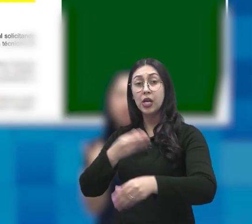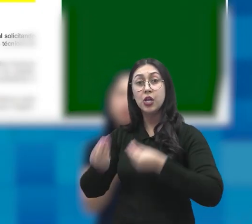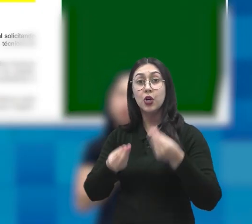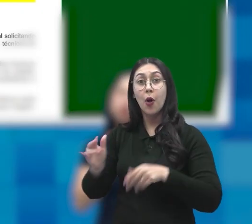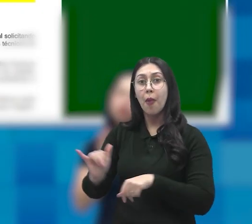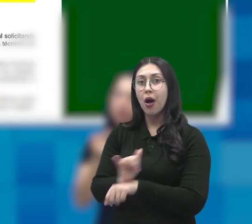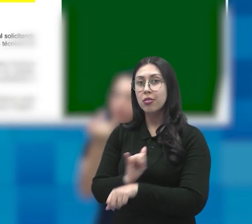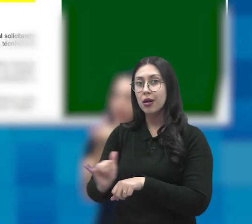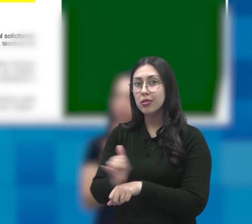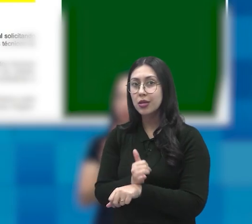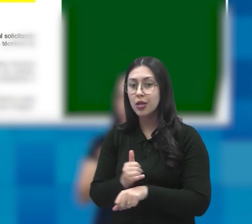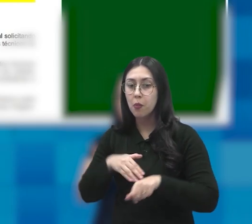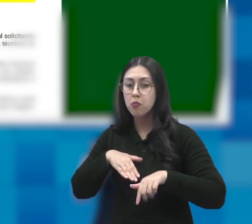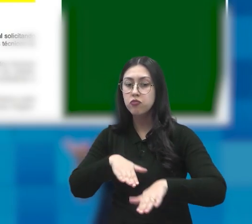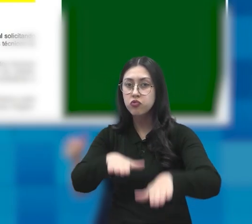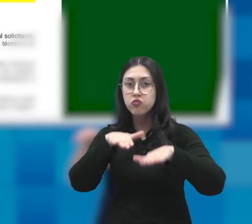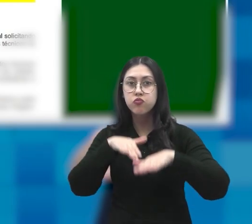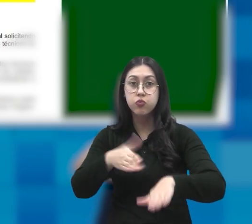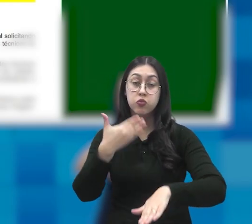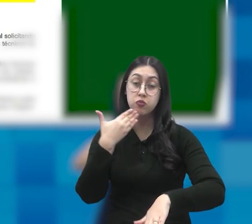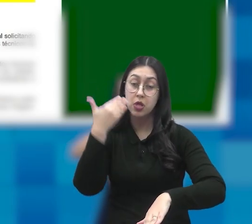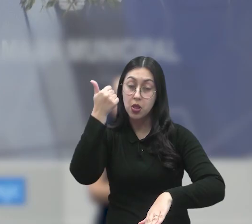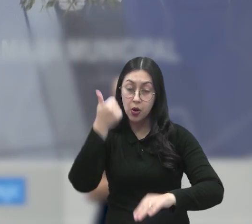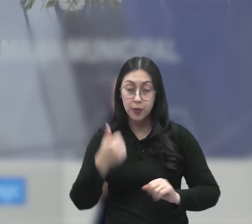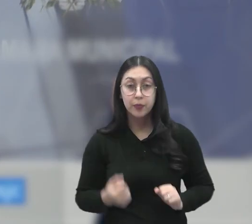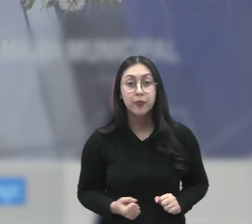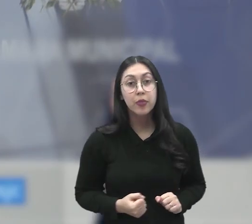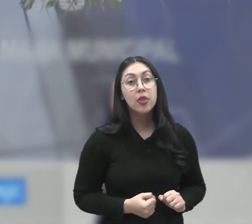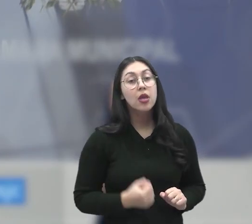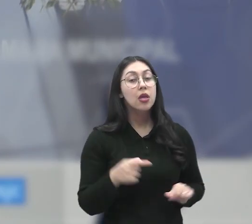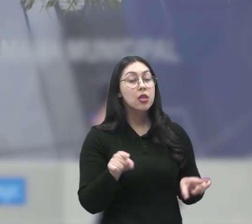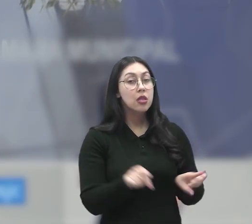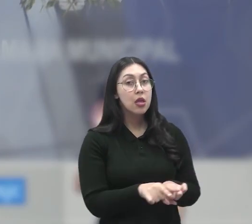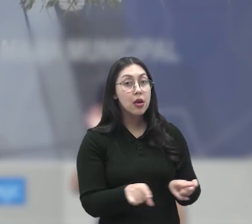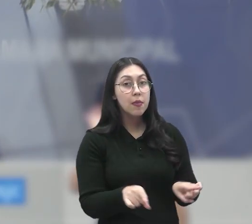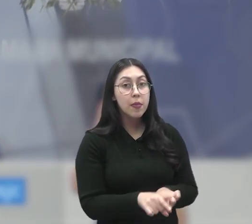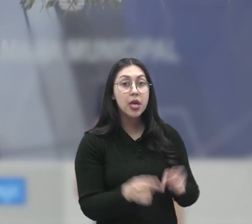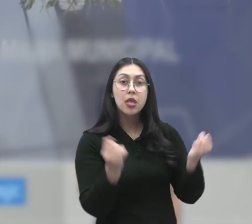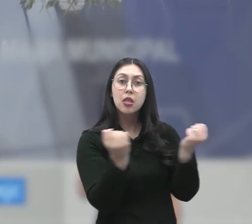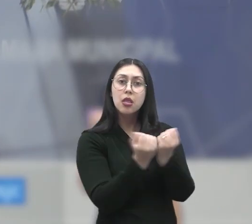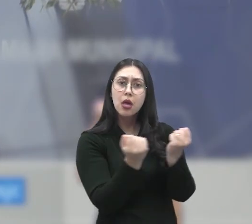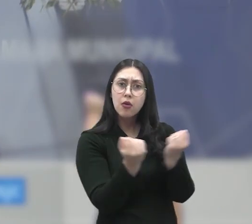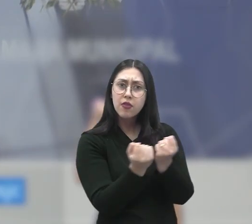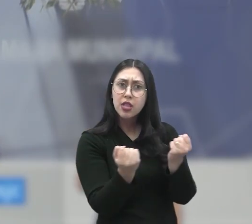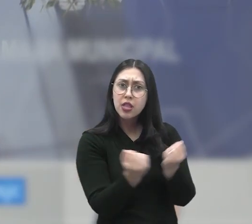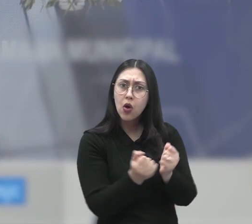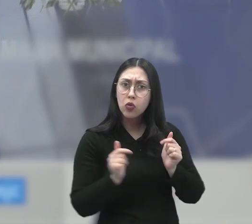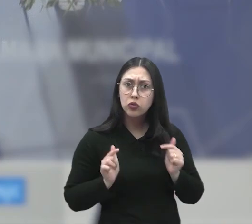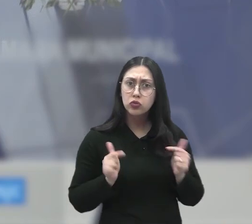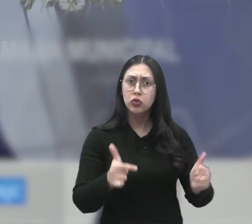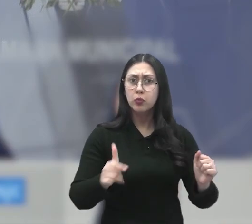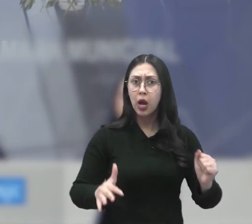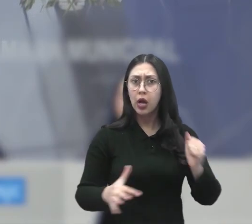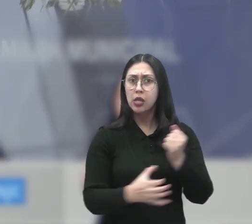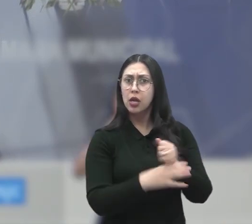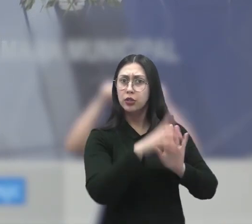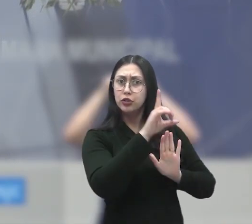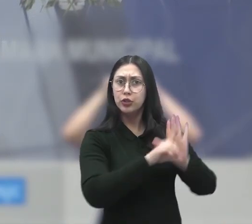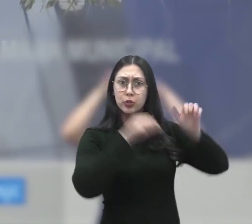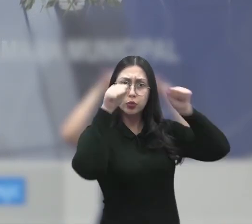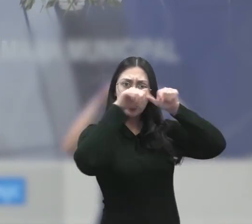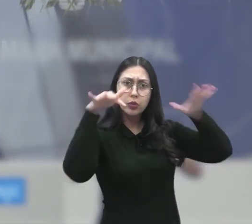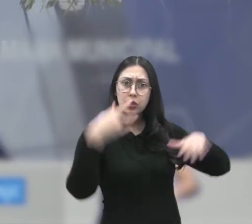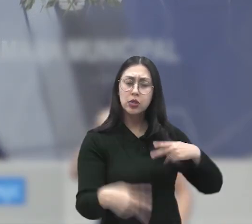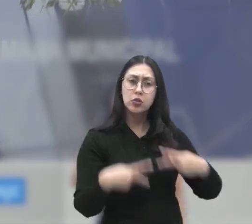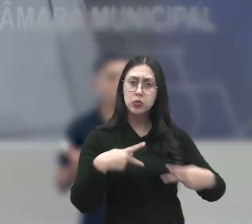e trajetos, além de auxiliar em outras demandas. O vereador ainda defendeu medidas pautadas na garantia de direitos para